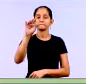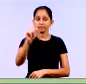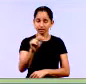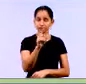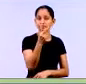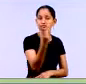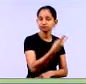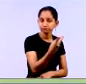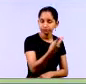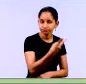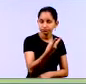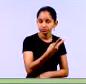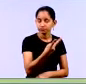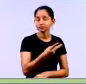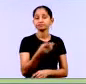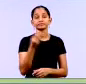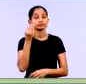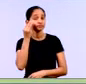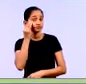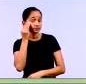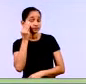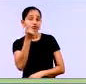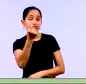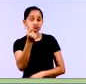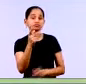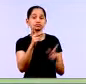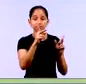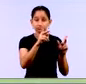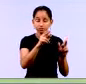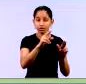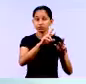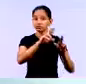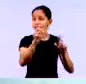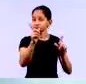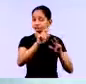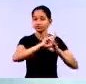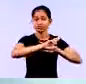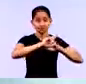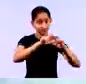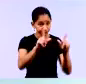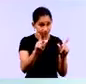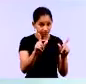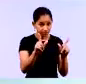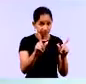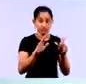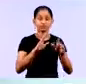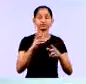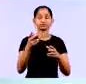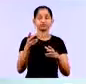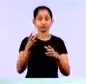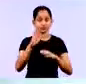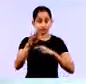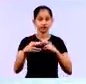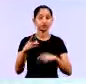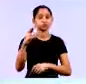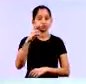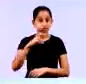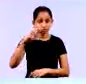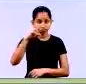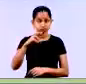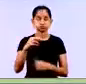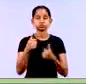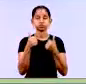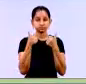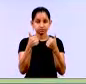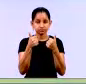5,50. Ok. Então, relembrando aqui, observem que nós estamos nesse